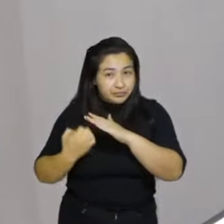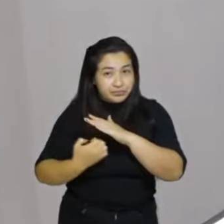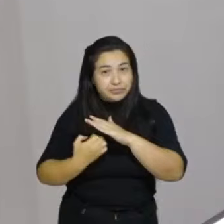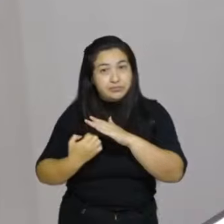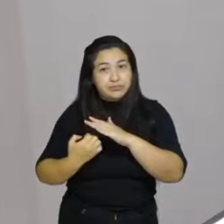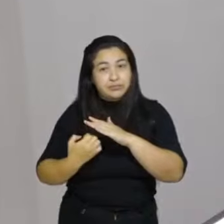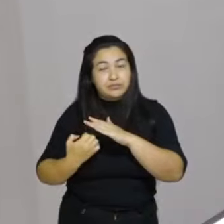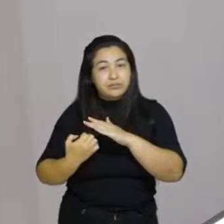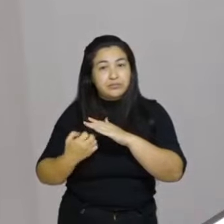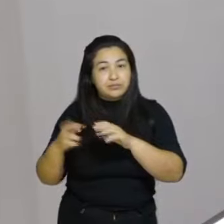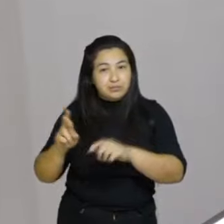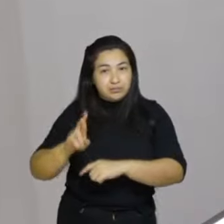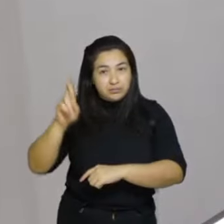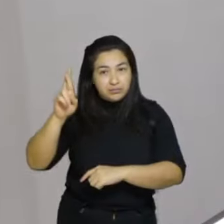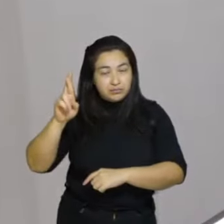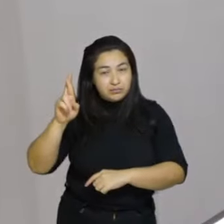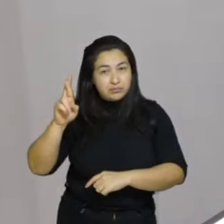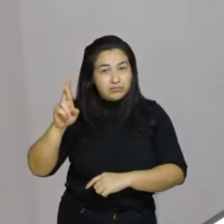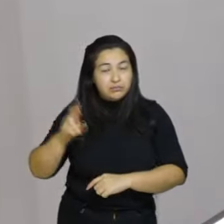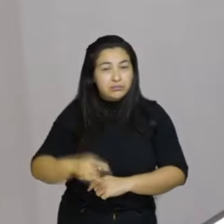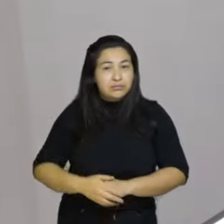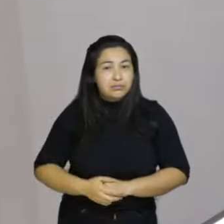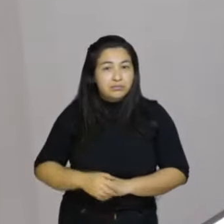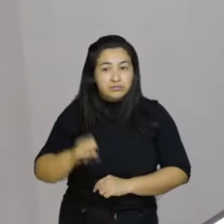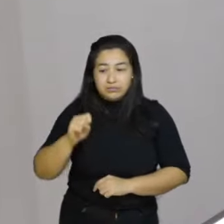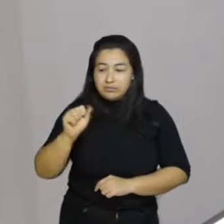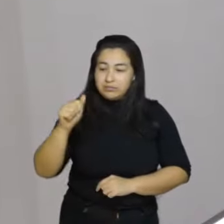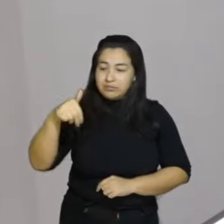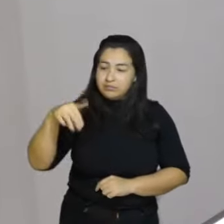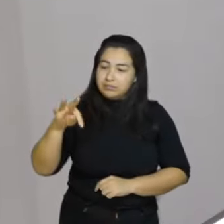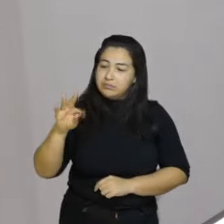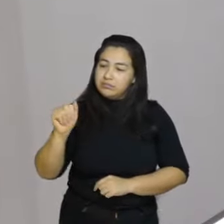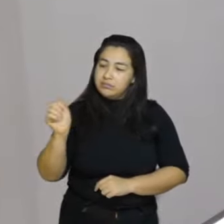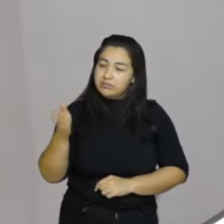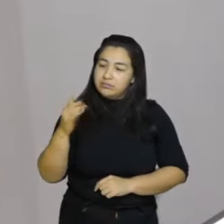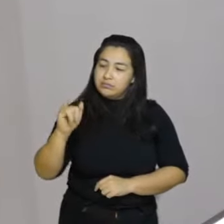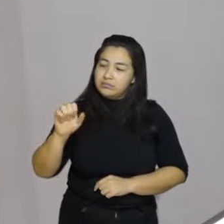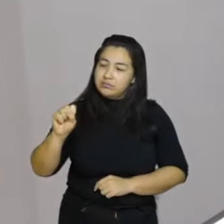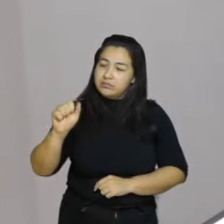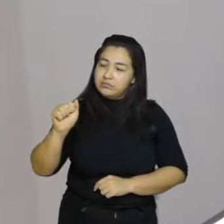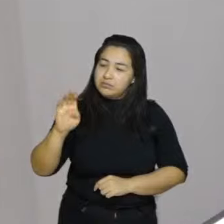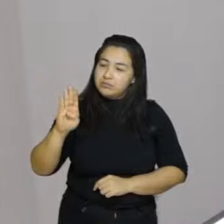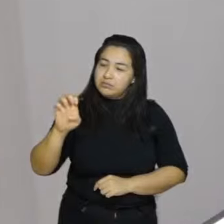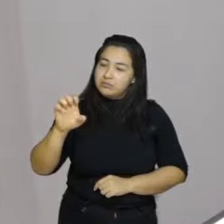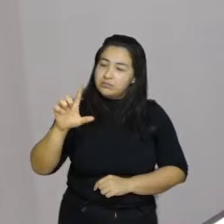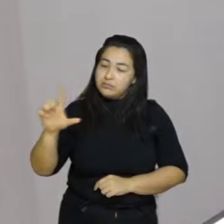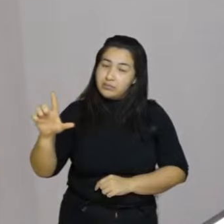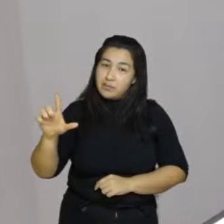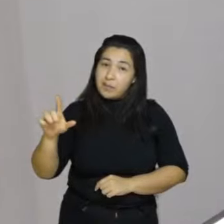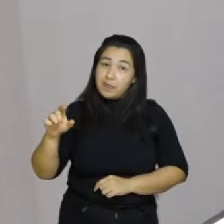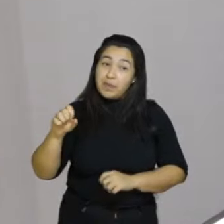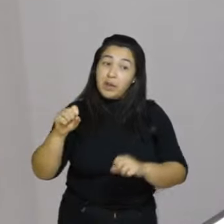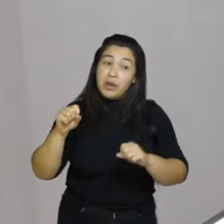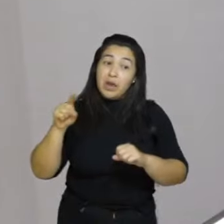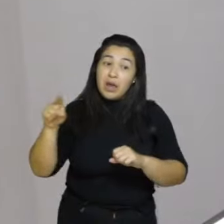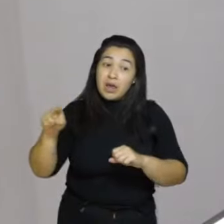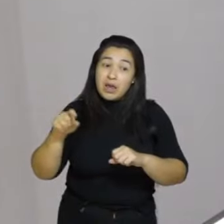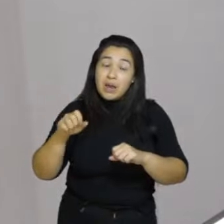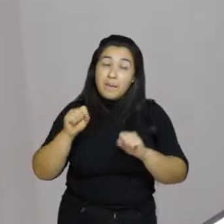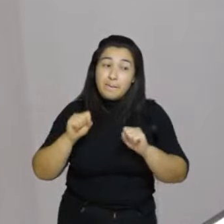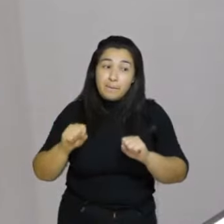hospital a associação eh projeta um déficit no SUS para o ano corrente de mais de 50